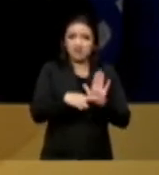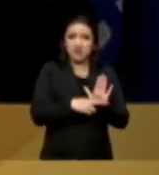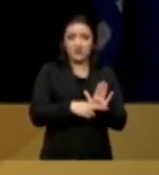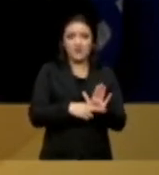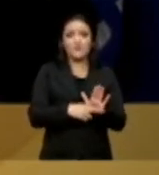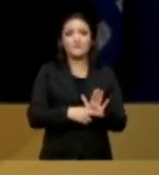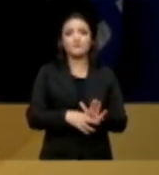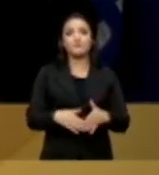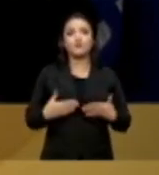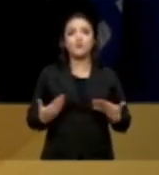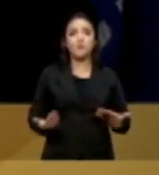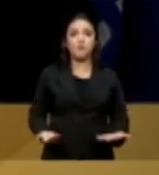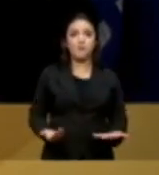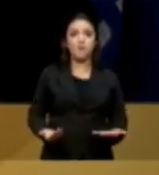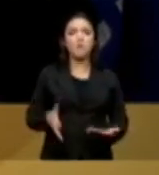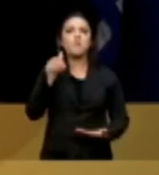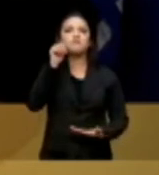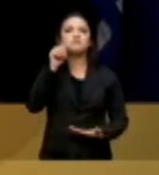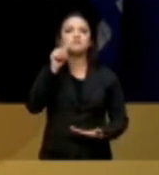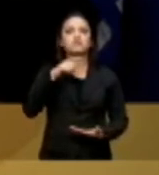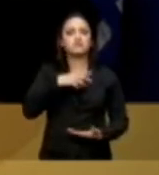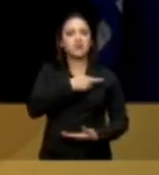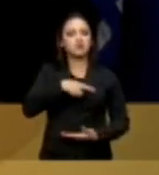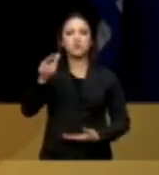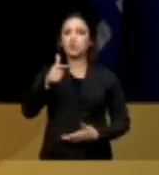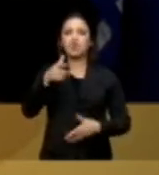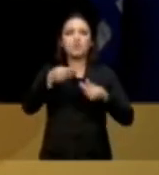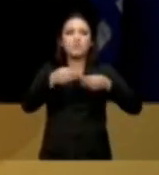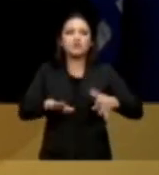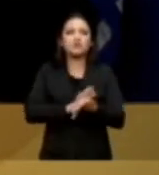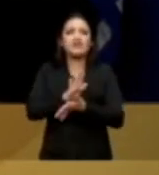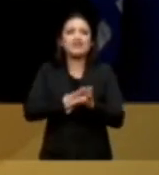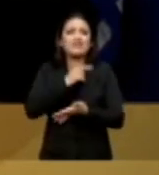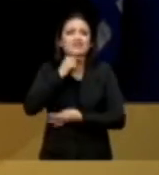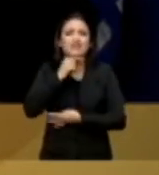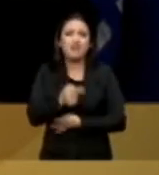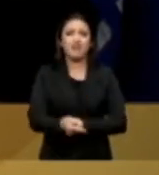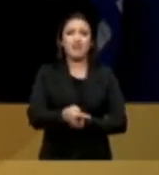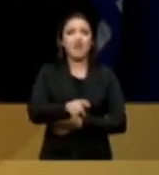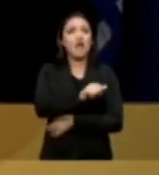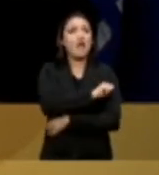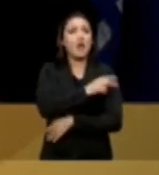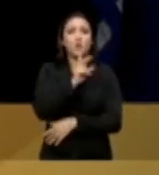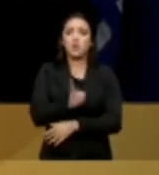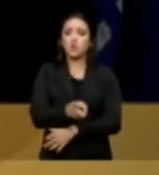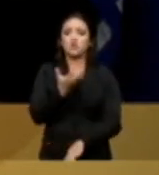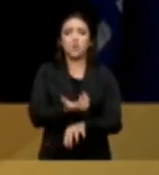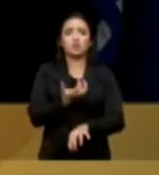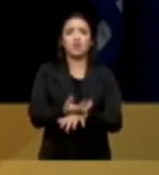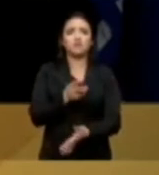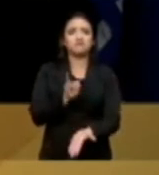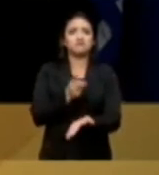a objeção da consciência feita pela servidora não prejudicou o direito à educação dos alunos, que não foram privados de qualquer conteúdo do estudo ou